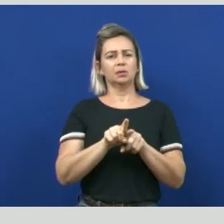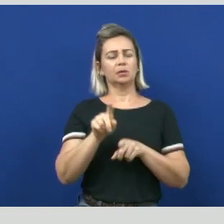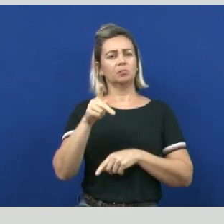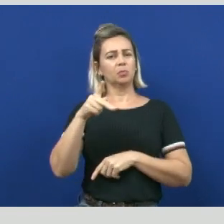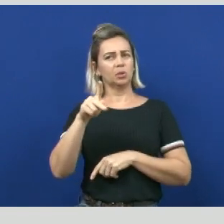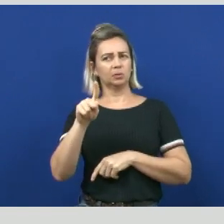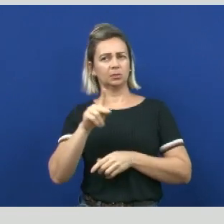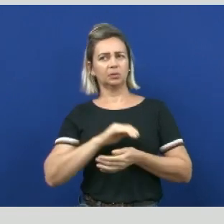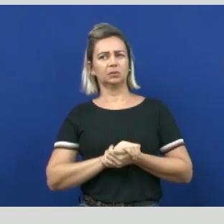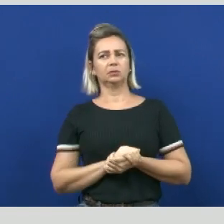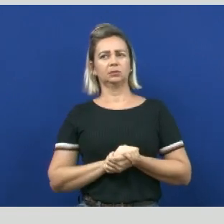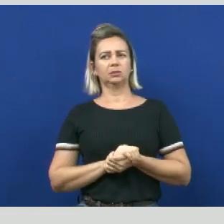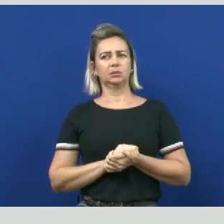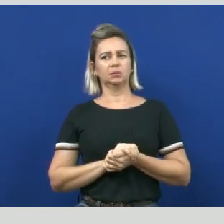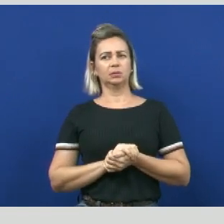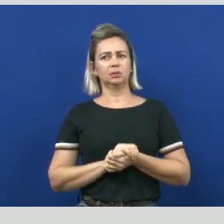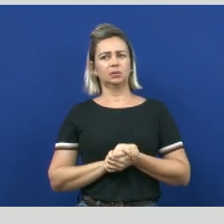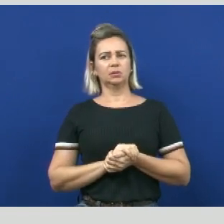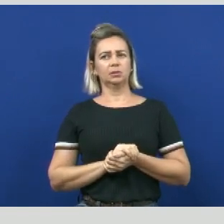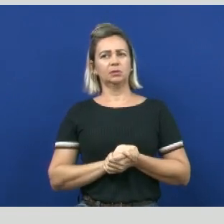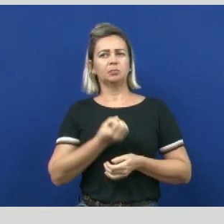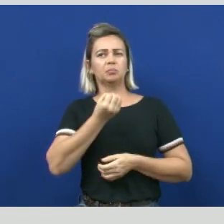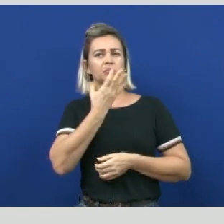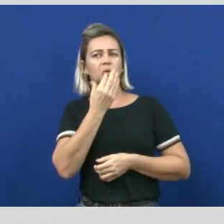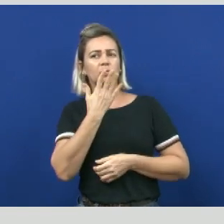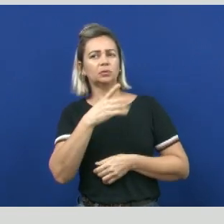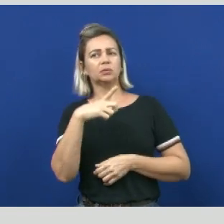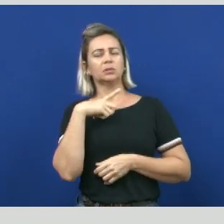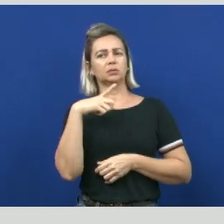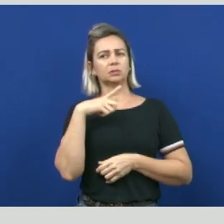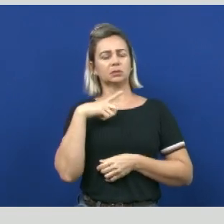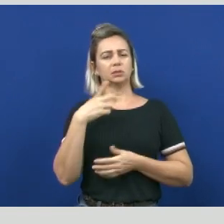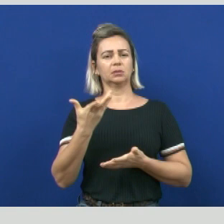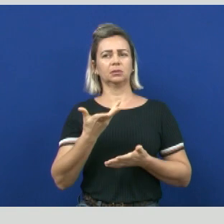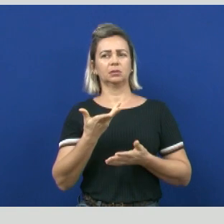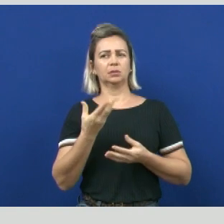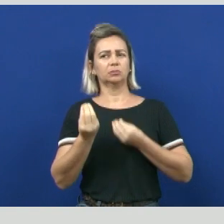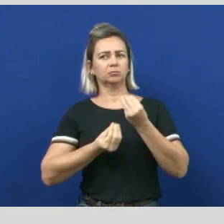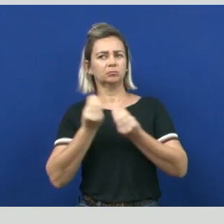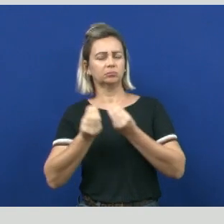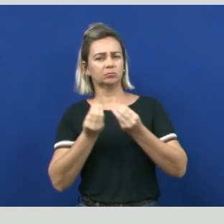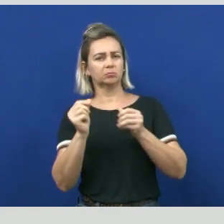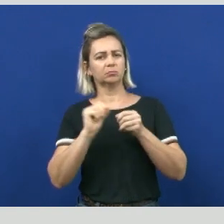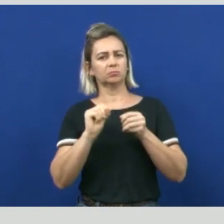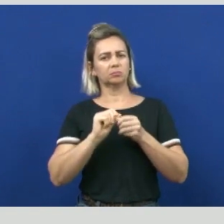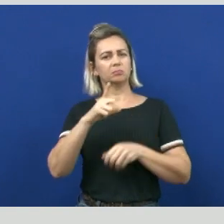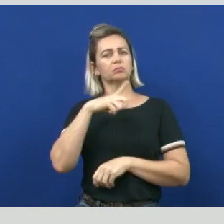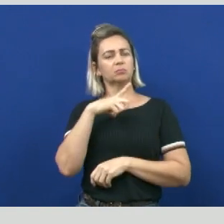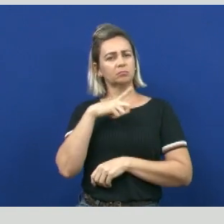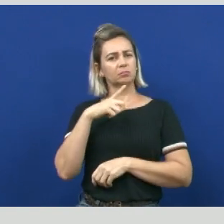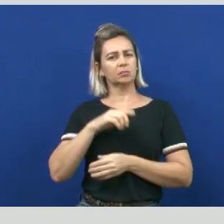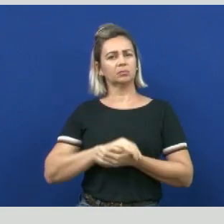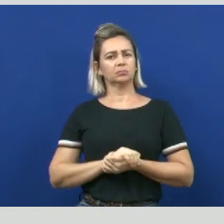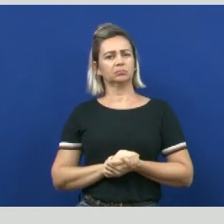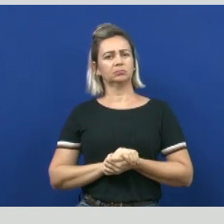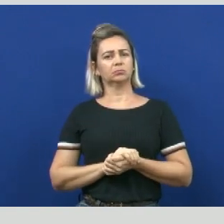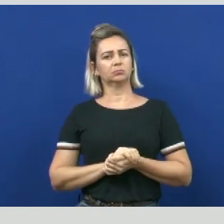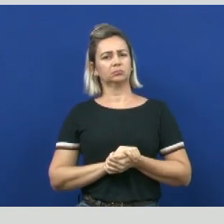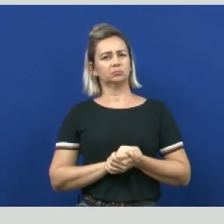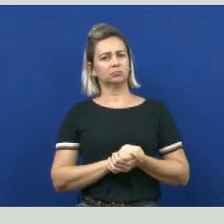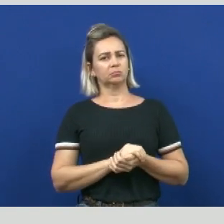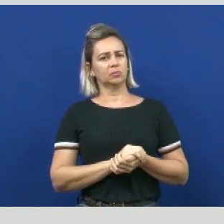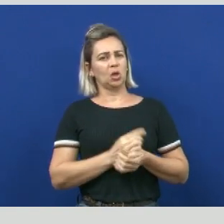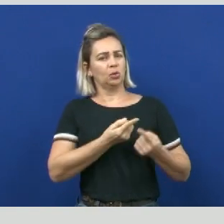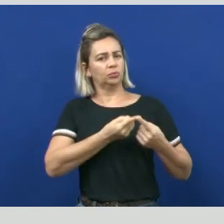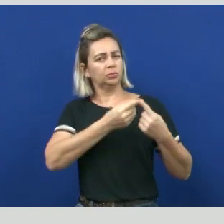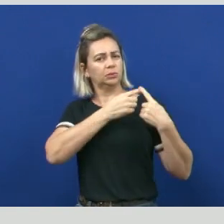e ácidos nucleicos, certo? Bom, as proteínas, assim como os carboidratos, elas têm função estrutural, ou